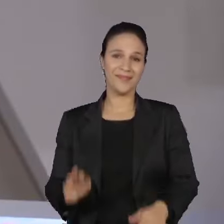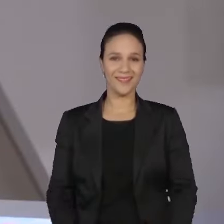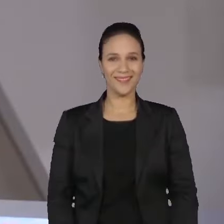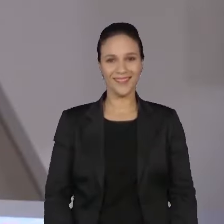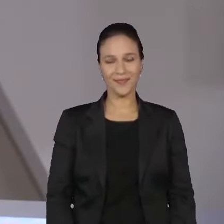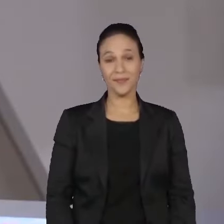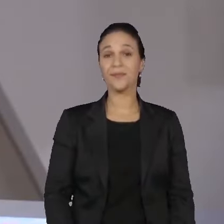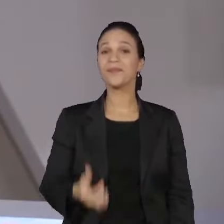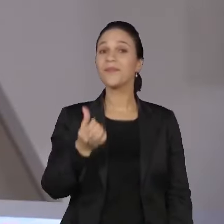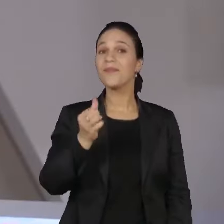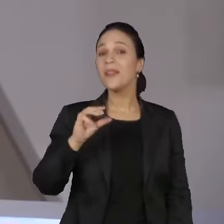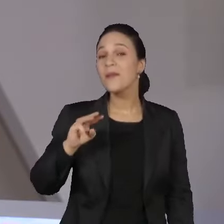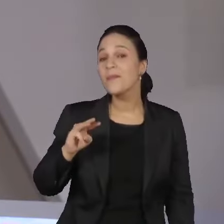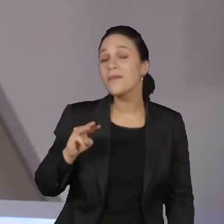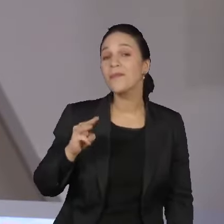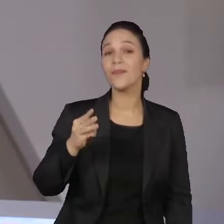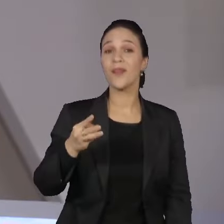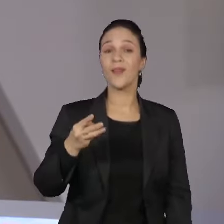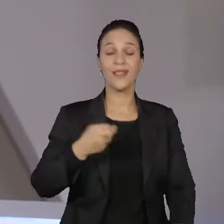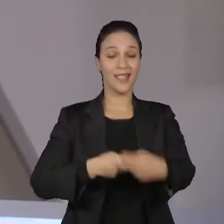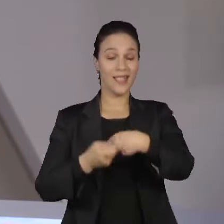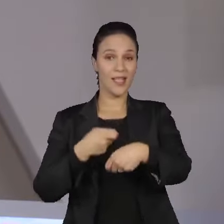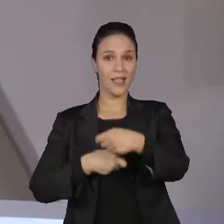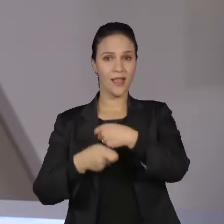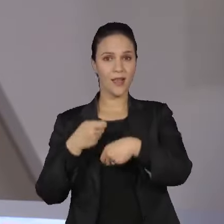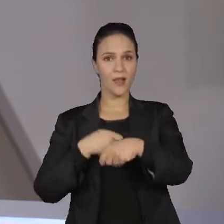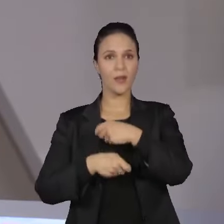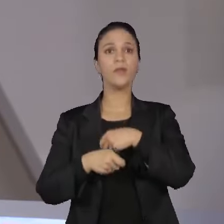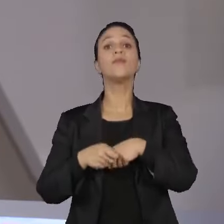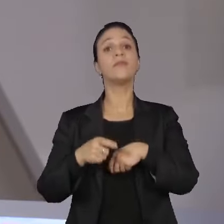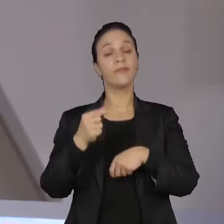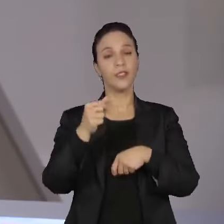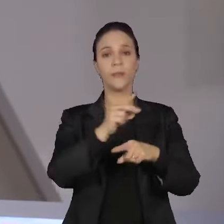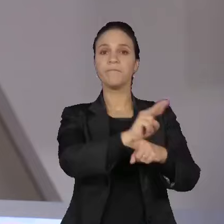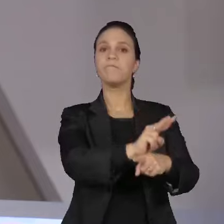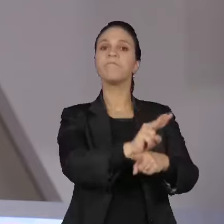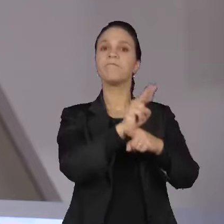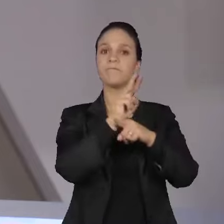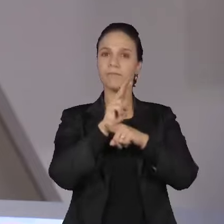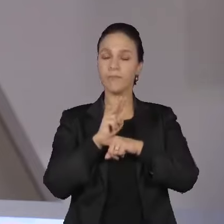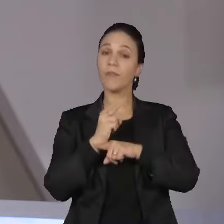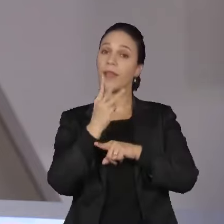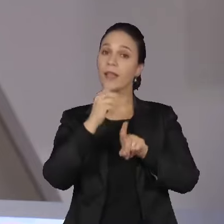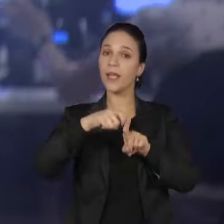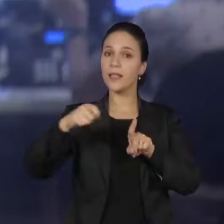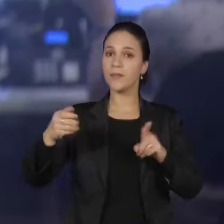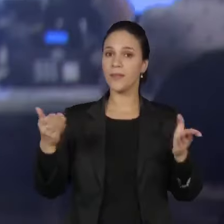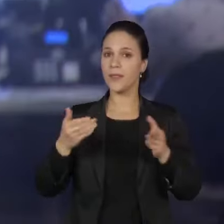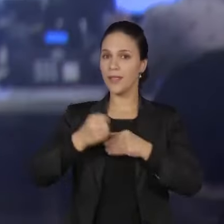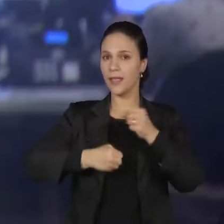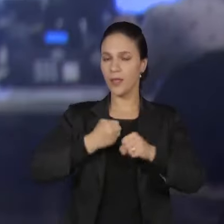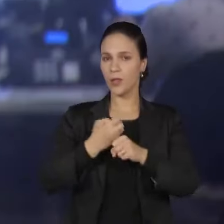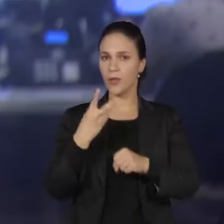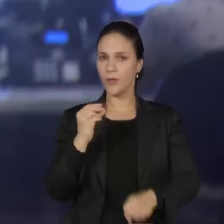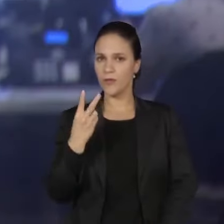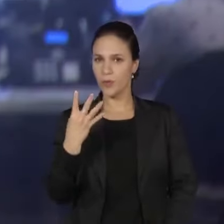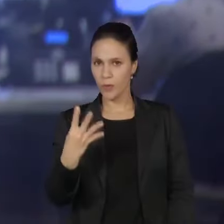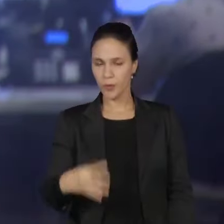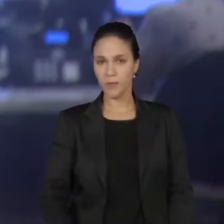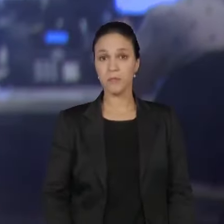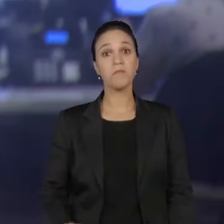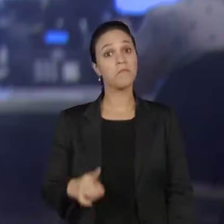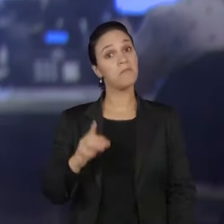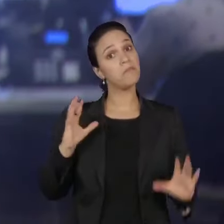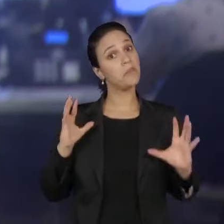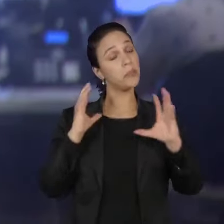Mais de 6 milhões de pequenos negócios tomaram dinheiro emprestado nos primeiros 3 meses do ano. O resultado é o